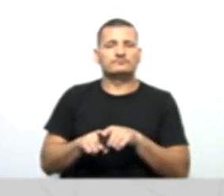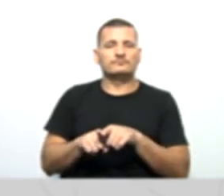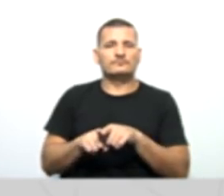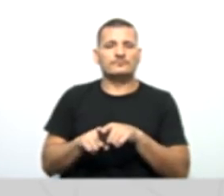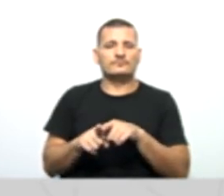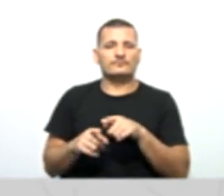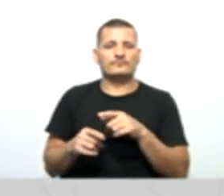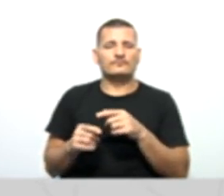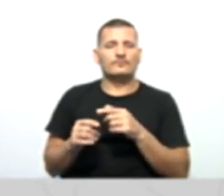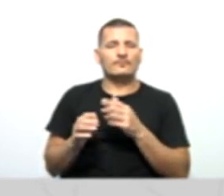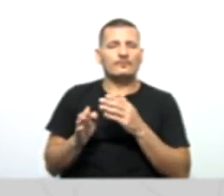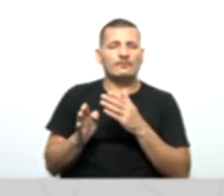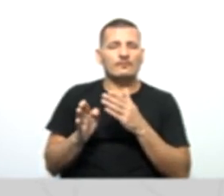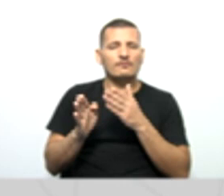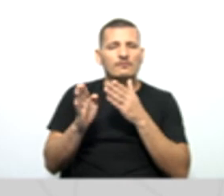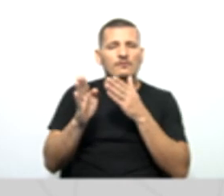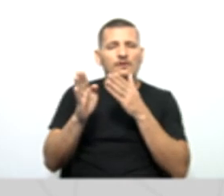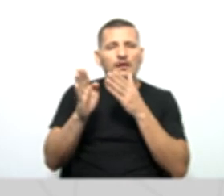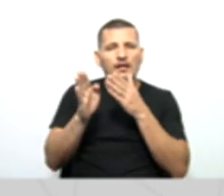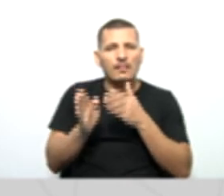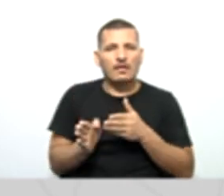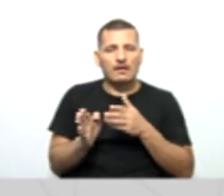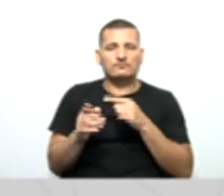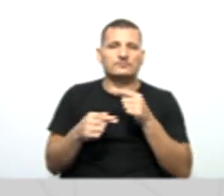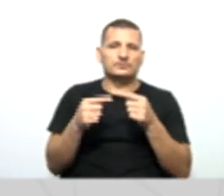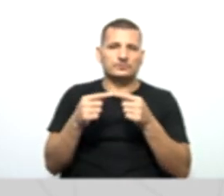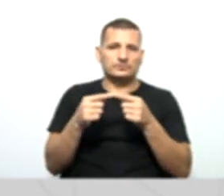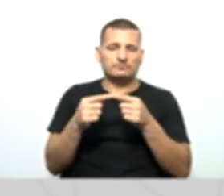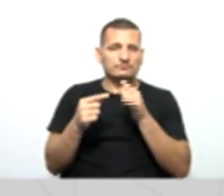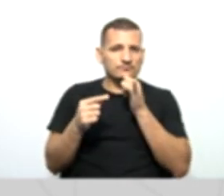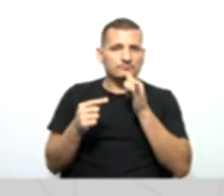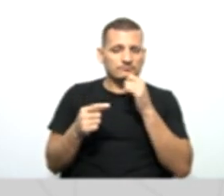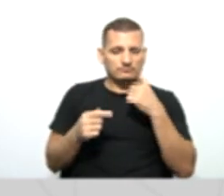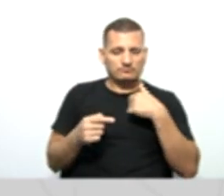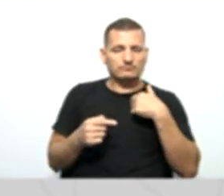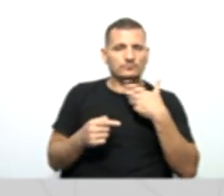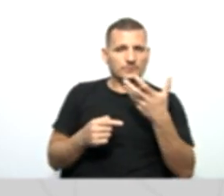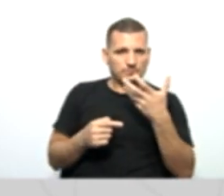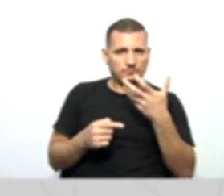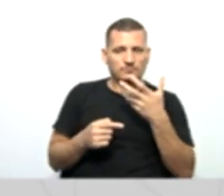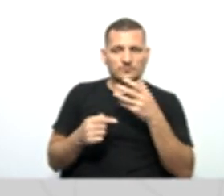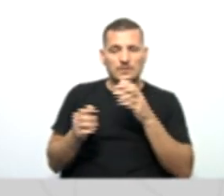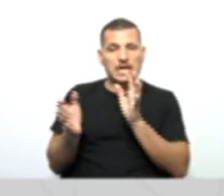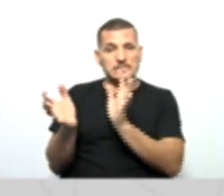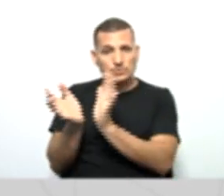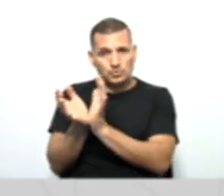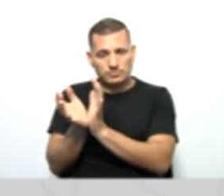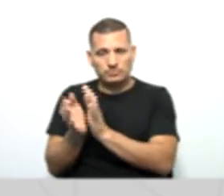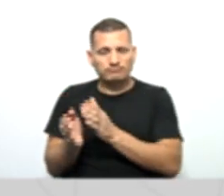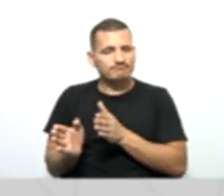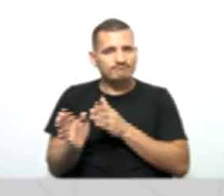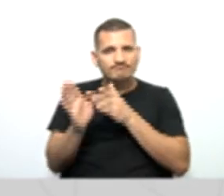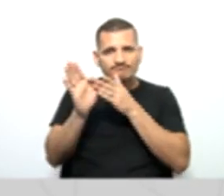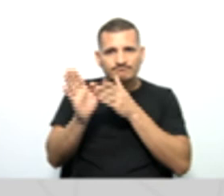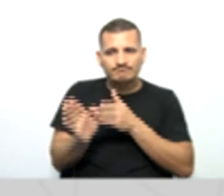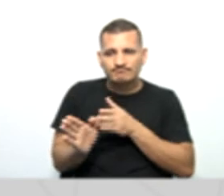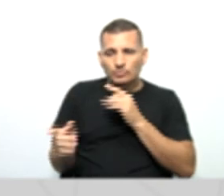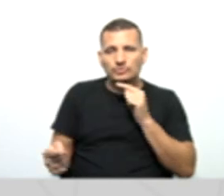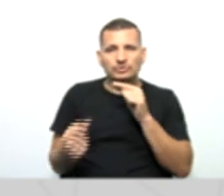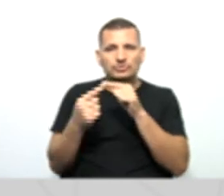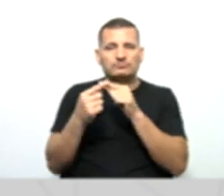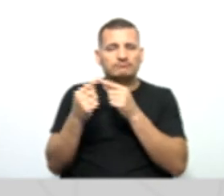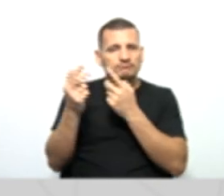seja, aquilo que eu quero tem que ser a mesma coisa que a minha equipe quer. Então, eu estou lá na minha cooperativa, a gente está trabalhando num